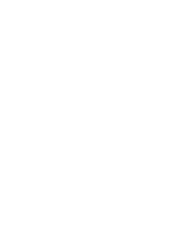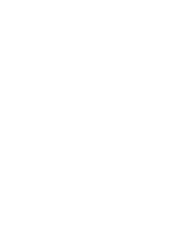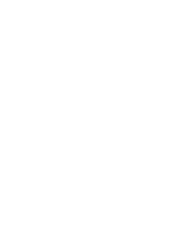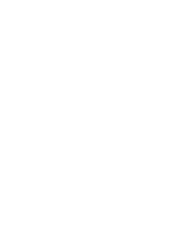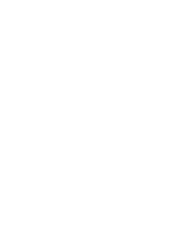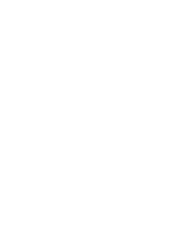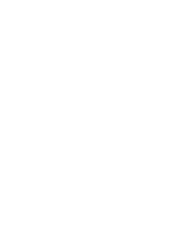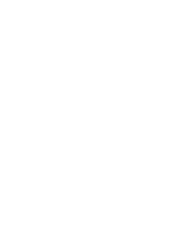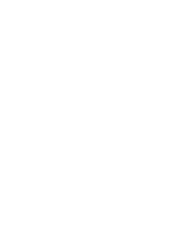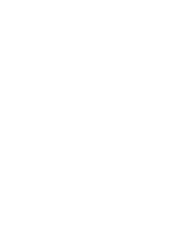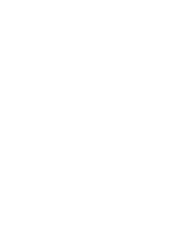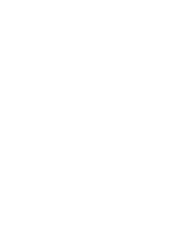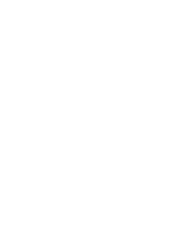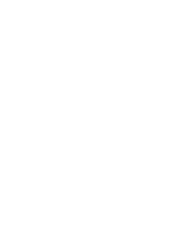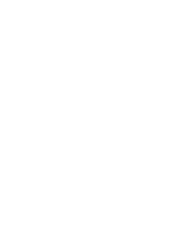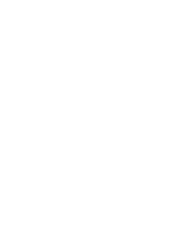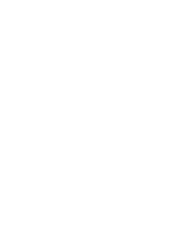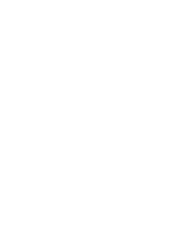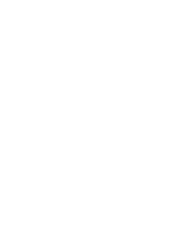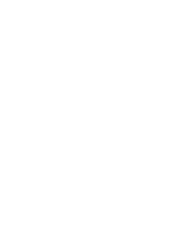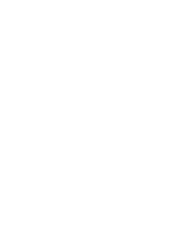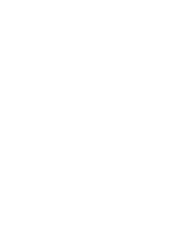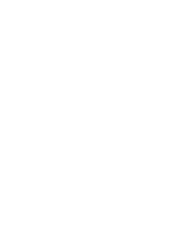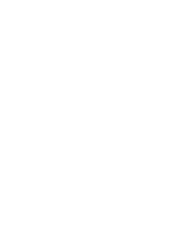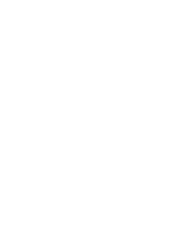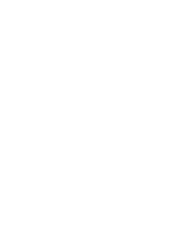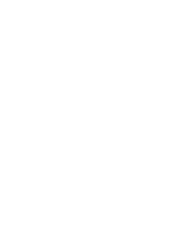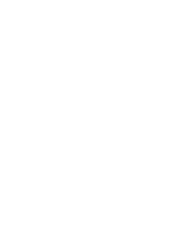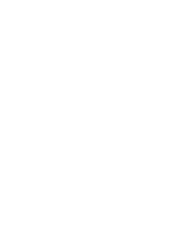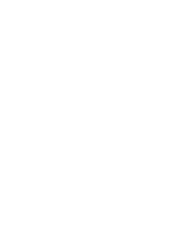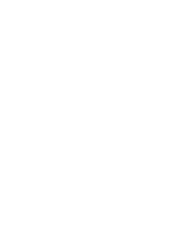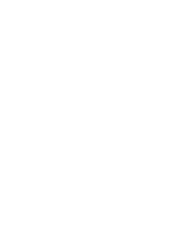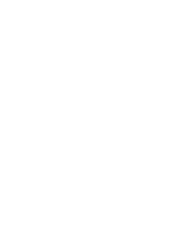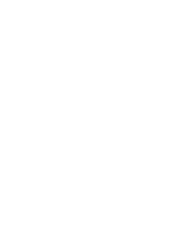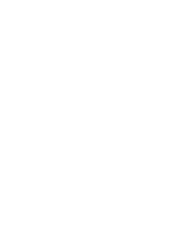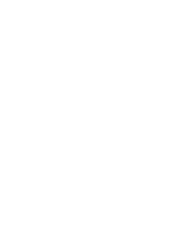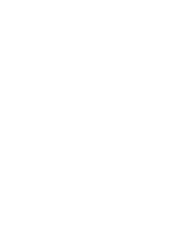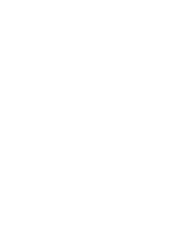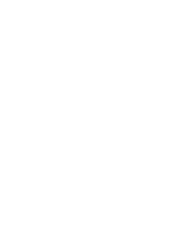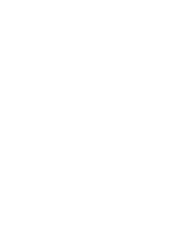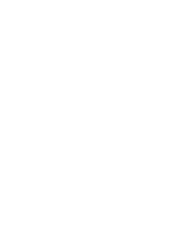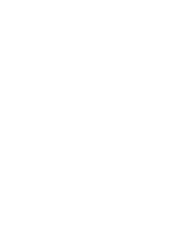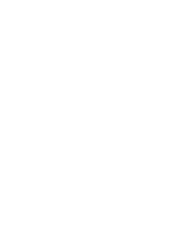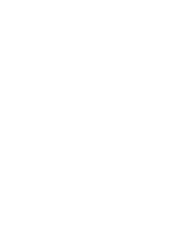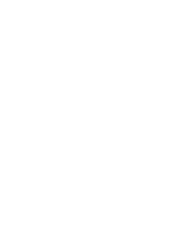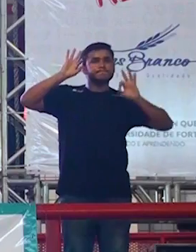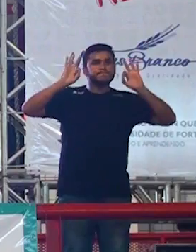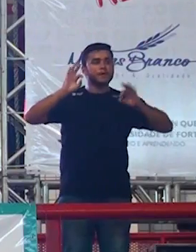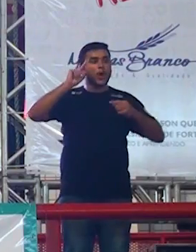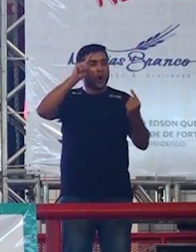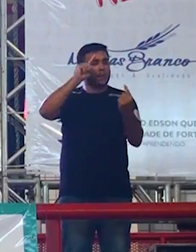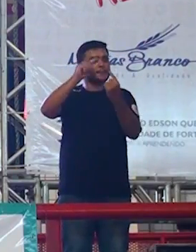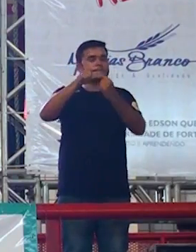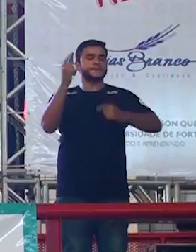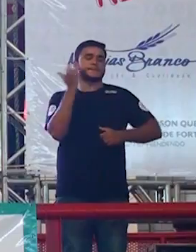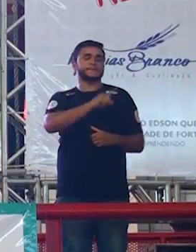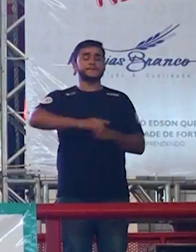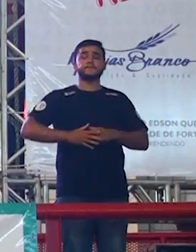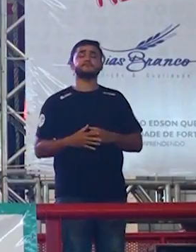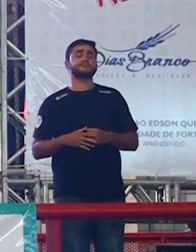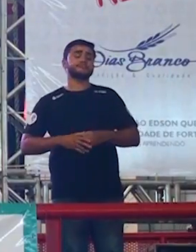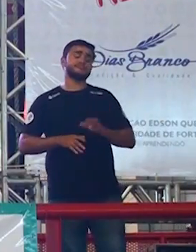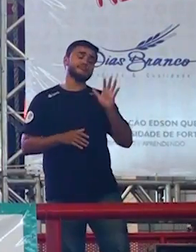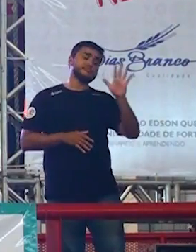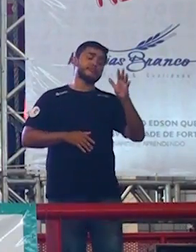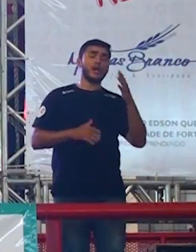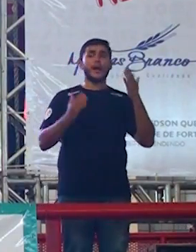cima. E de forma que você obtenha os melhores resultados. É sobre isso que a gente quer falar. E aí você pode me perguntar,